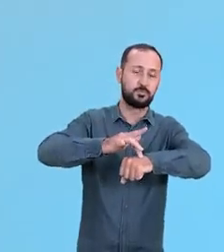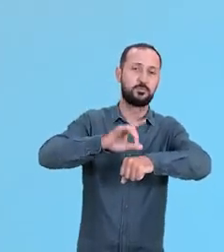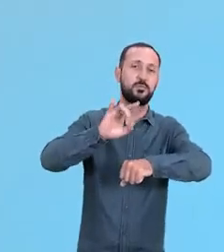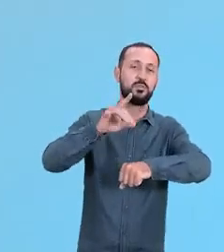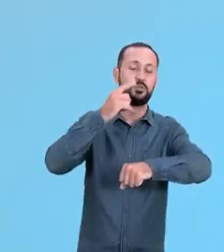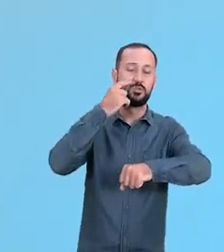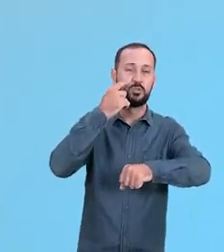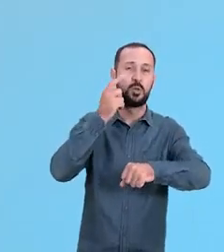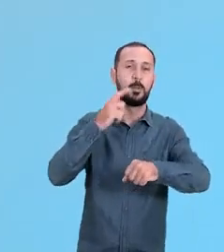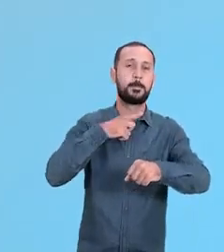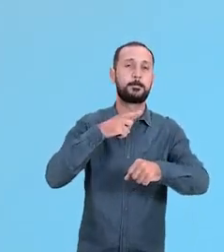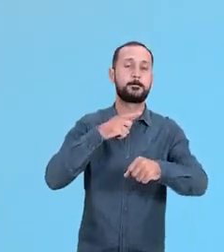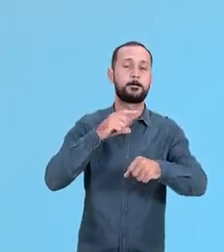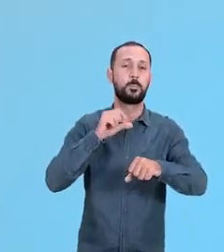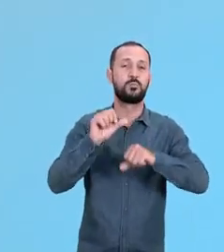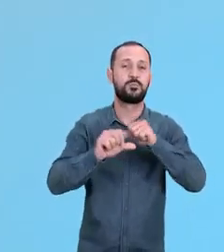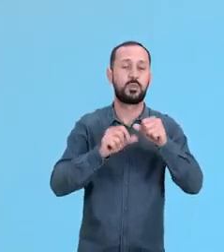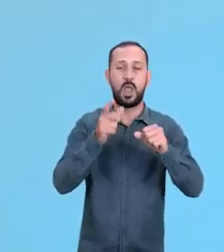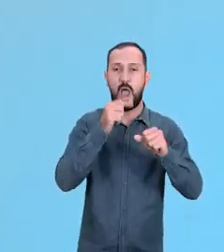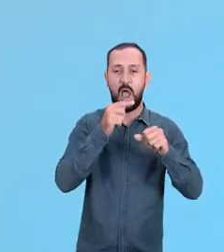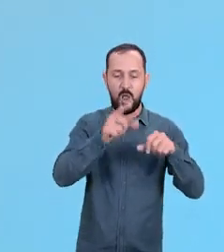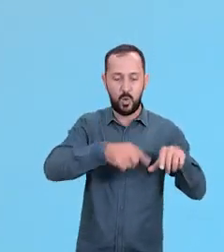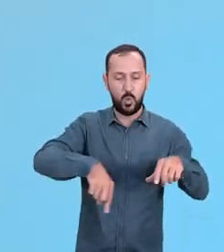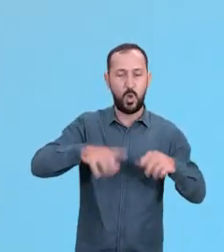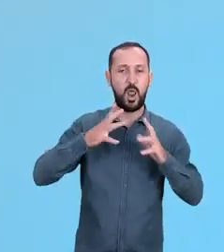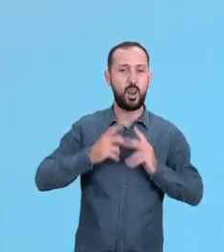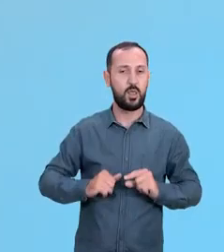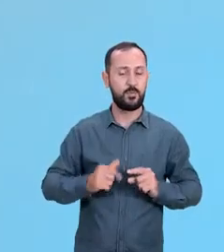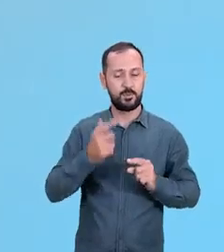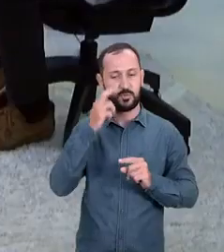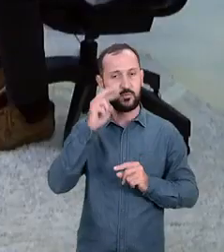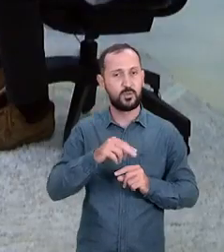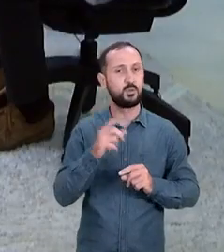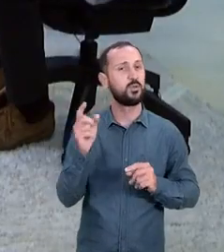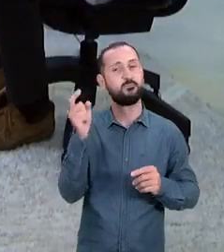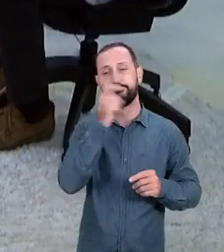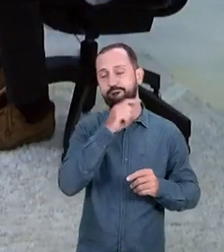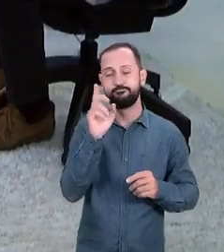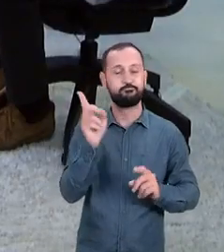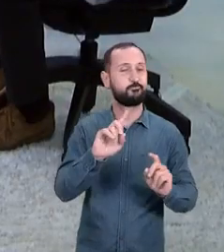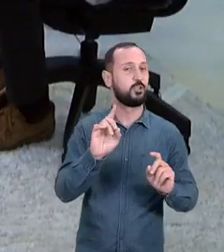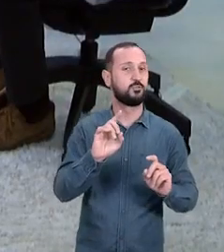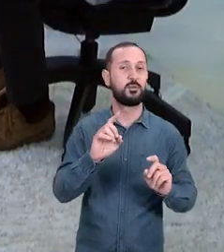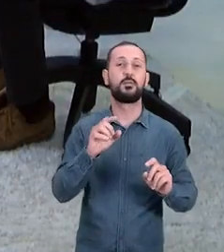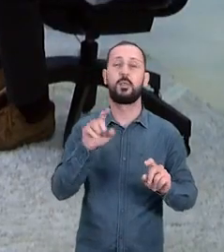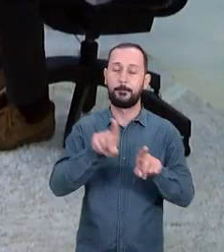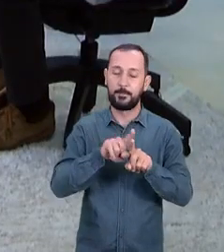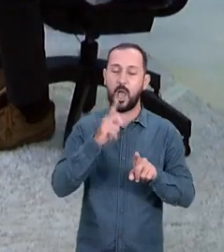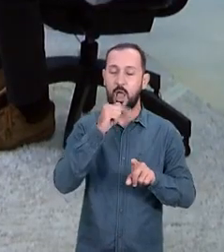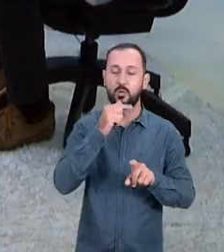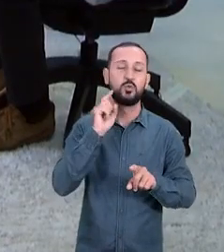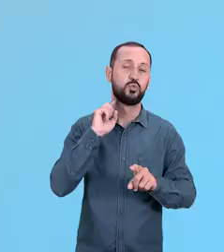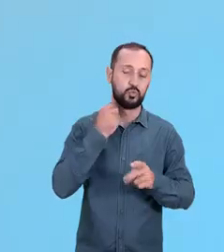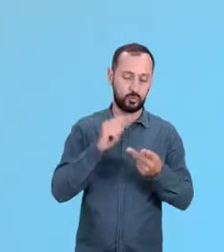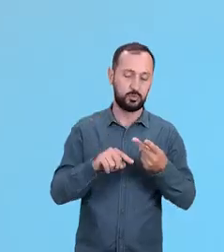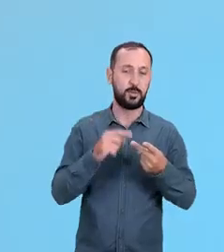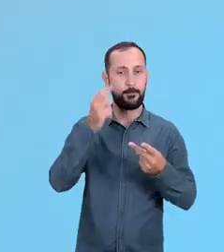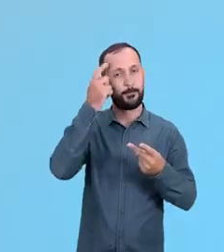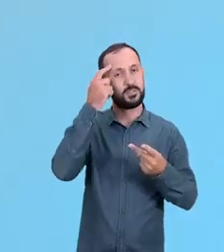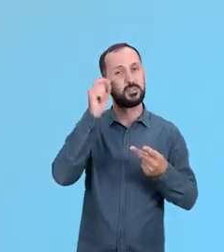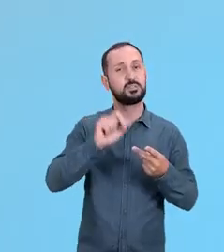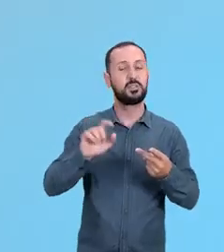só procriava em água limpa, hoje isso já caiu por terra. Se pensava que